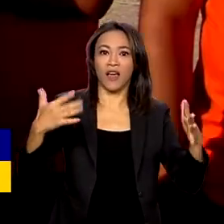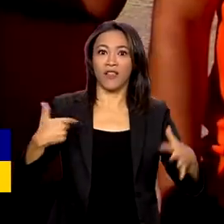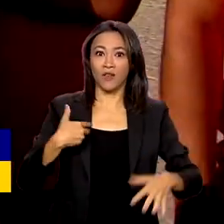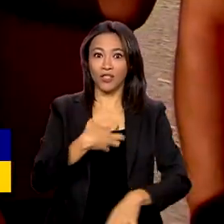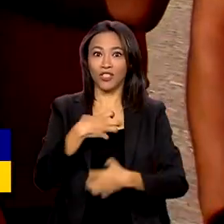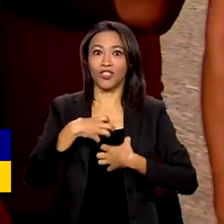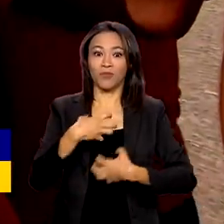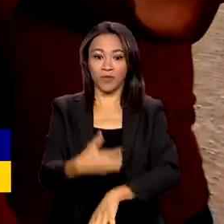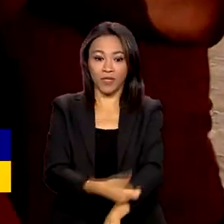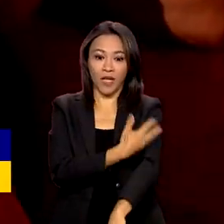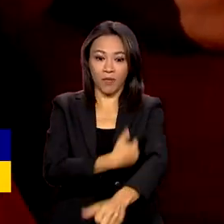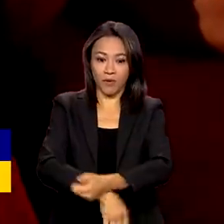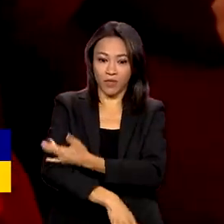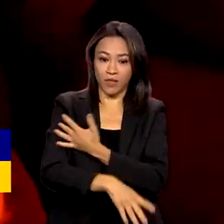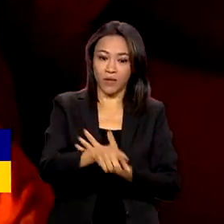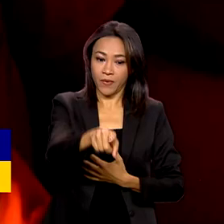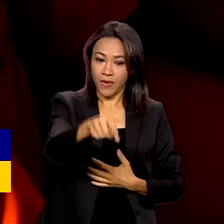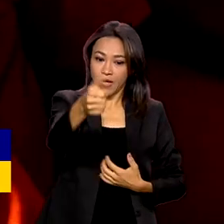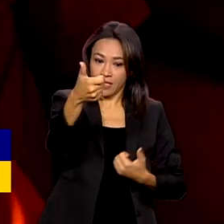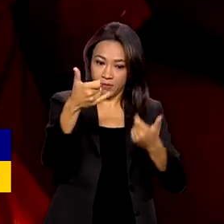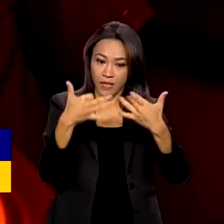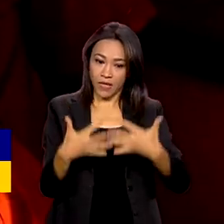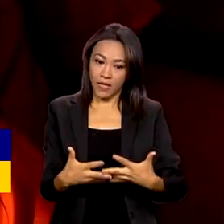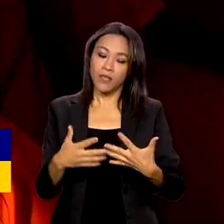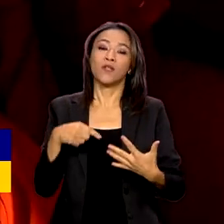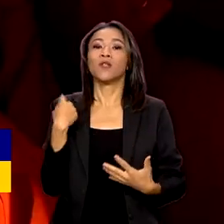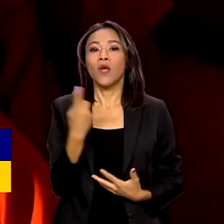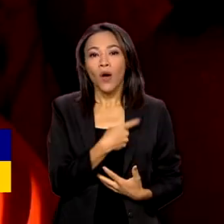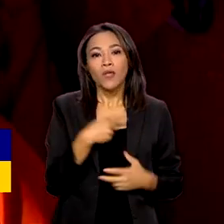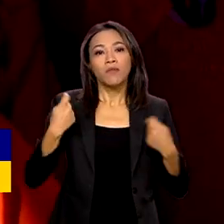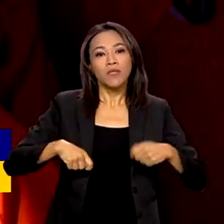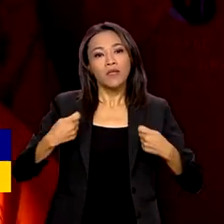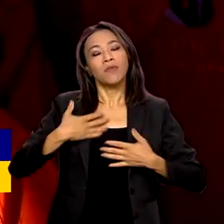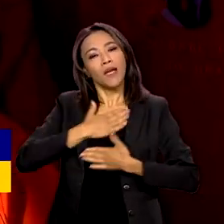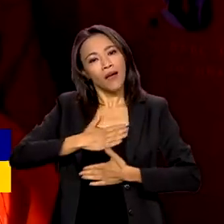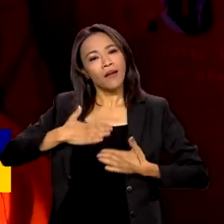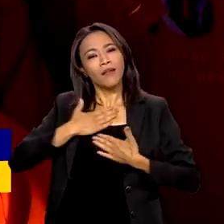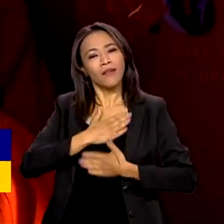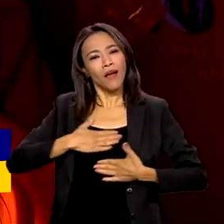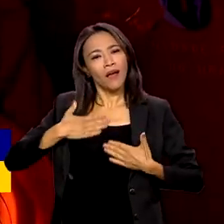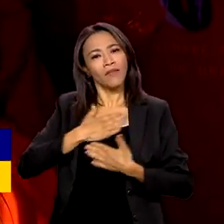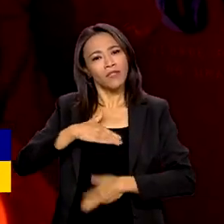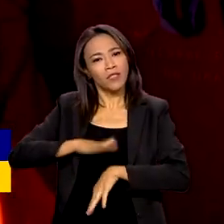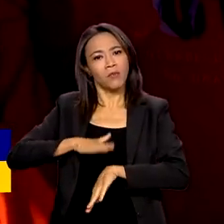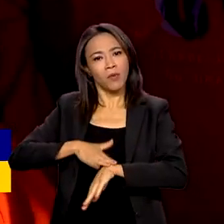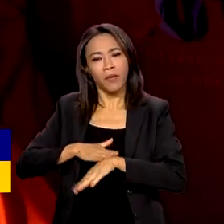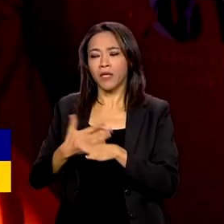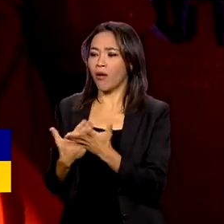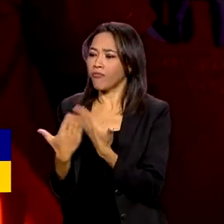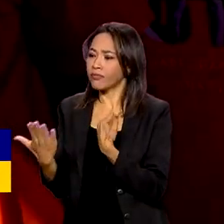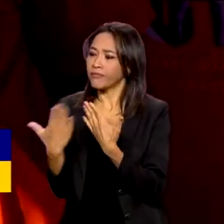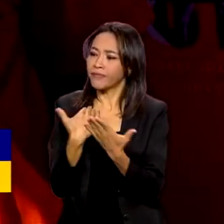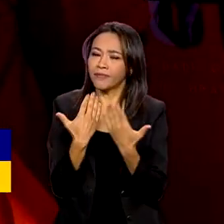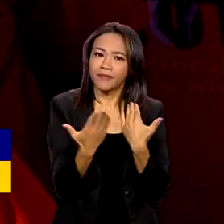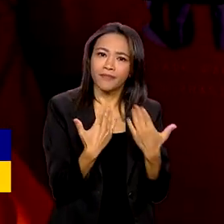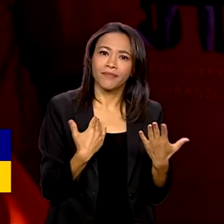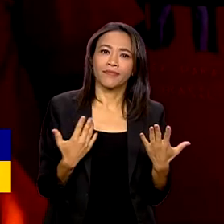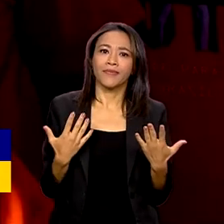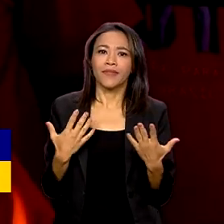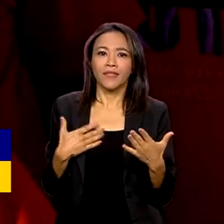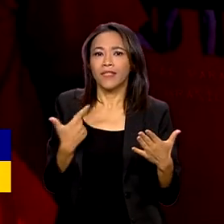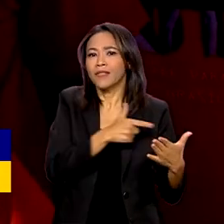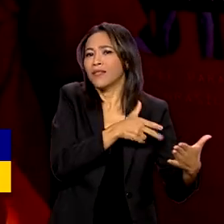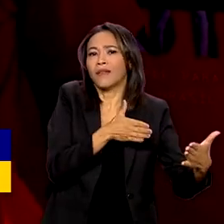grande. Nós, brasileiros, precisamos ter esses momentos, né, agradáveis e momentos que sejam, vamos dizer, que nos